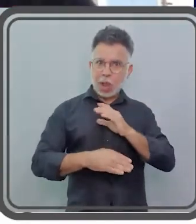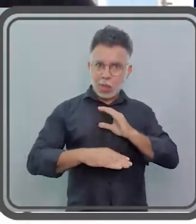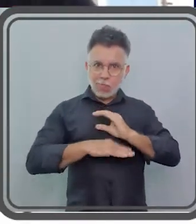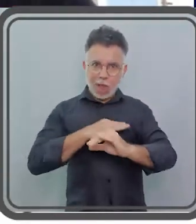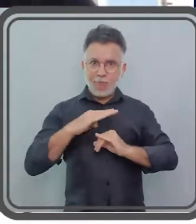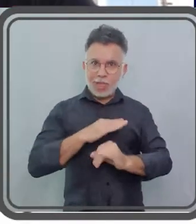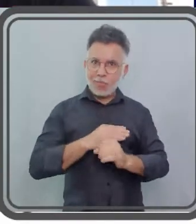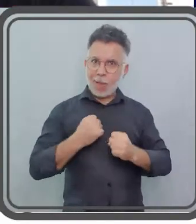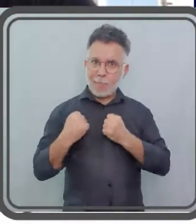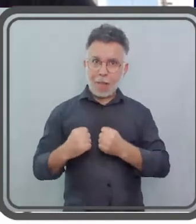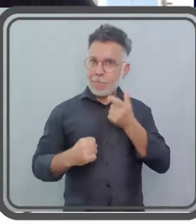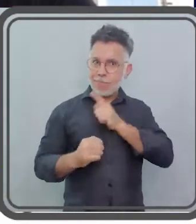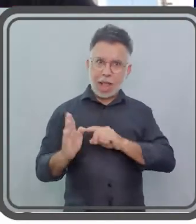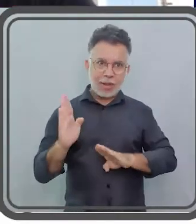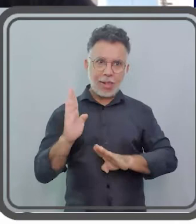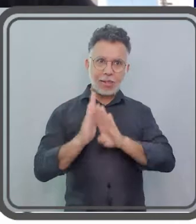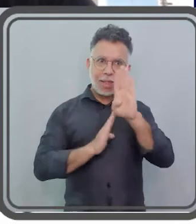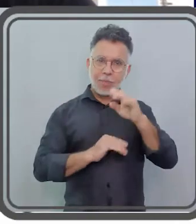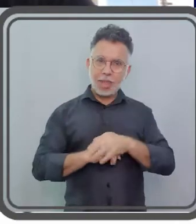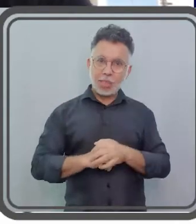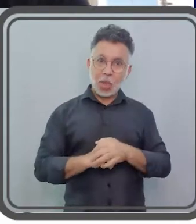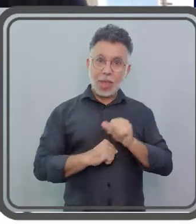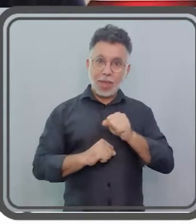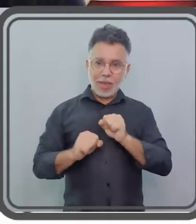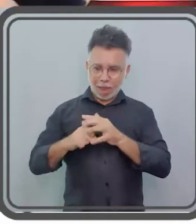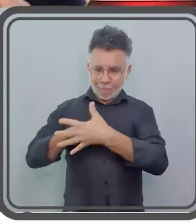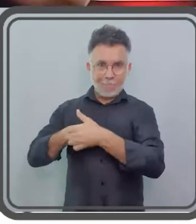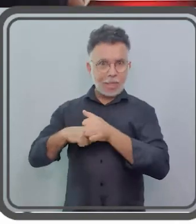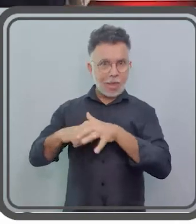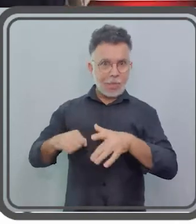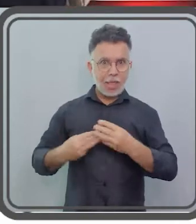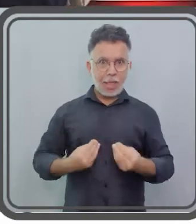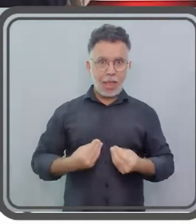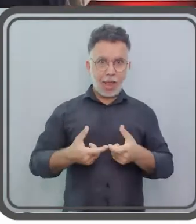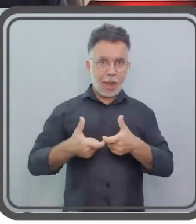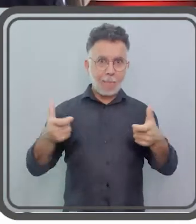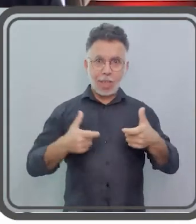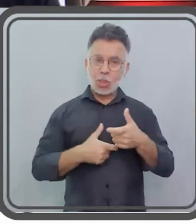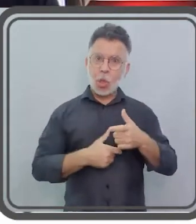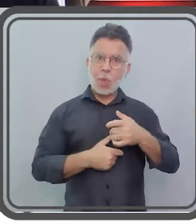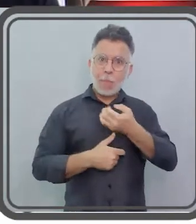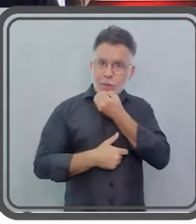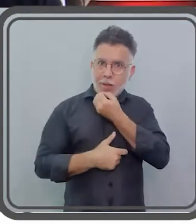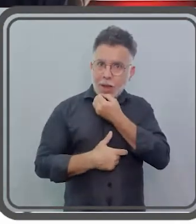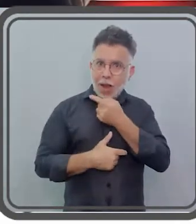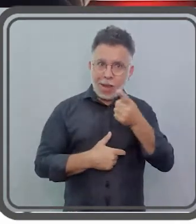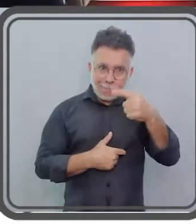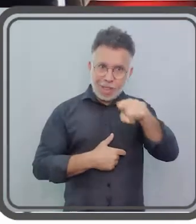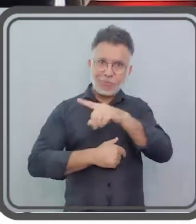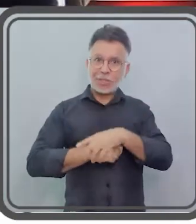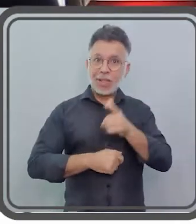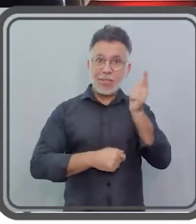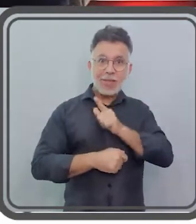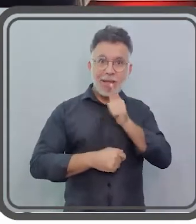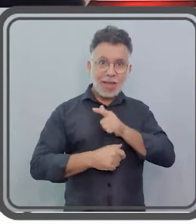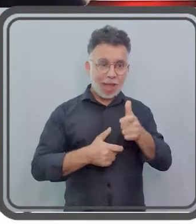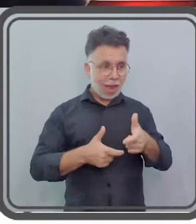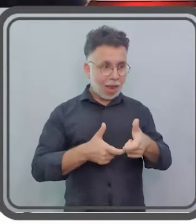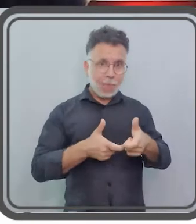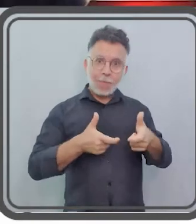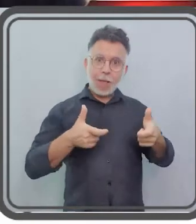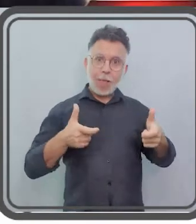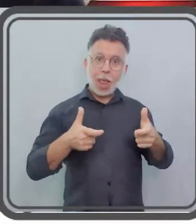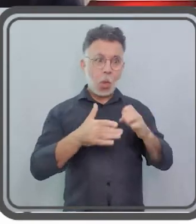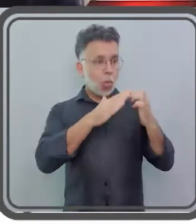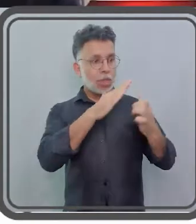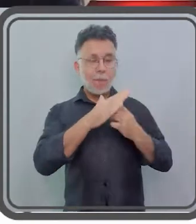para crescimento. E a pandemia deve ter trazido uma oportunidade gigantesca para vocês ganharem mercado com as empresas